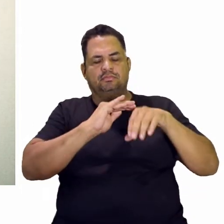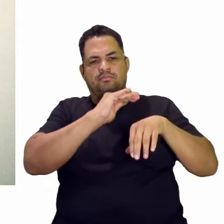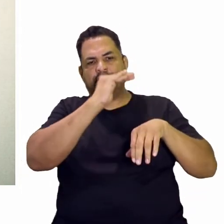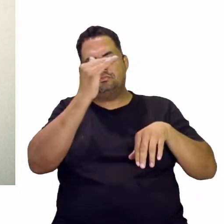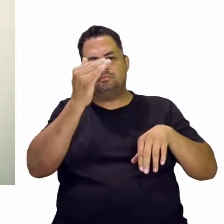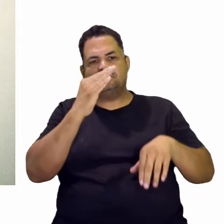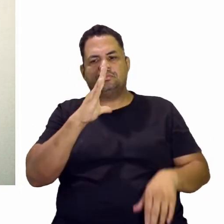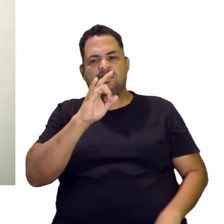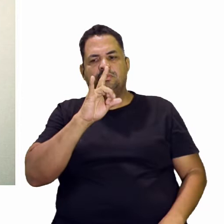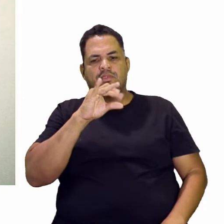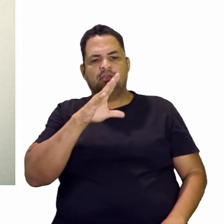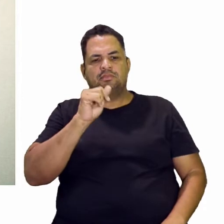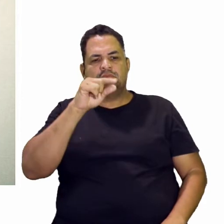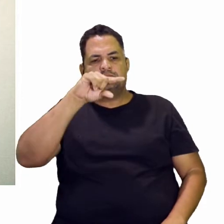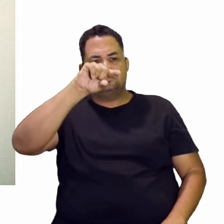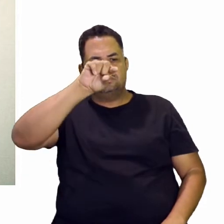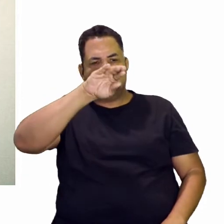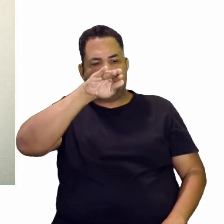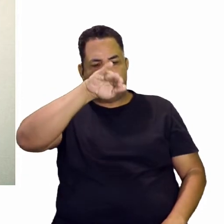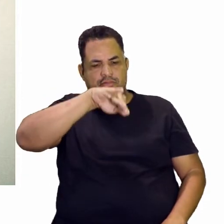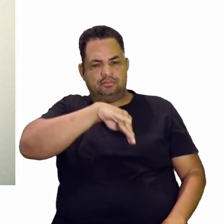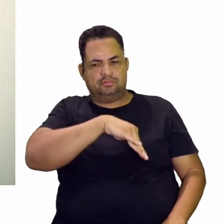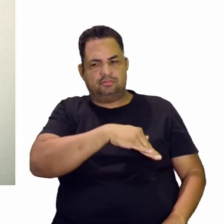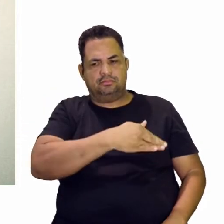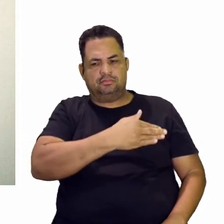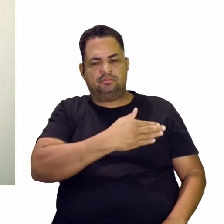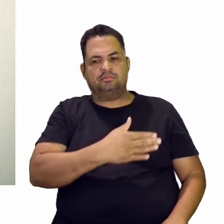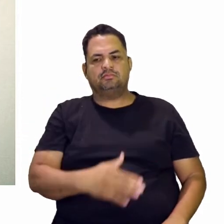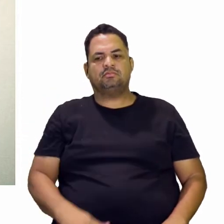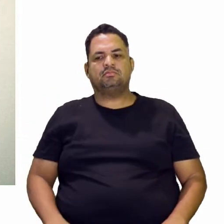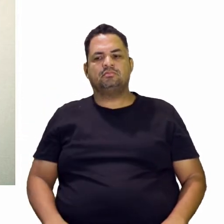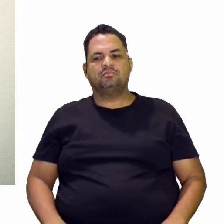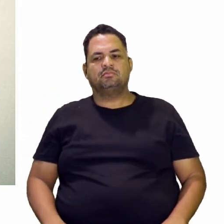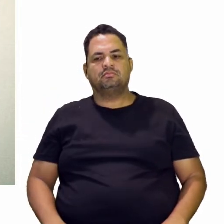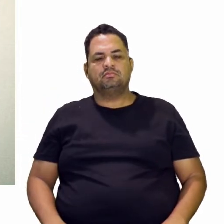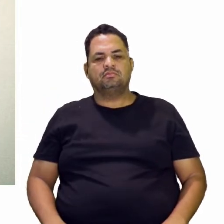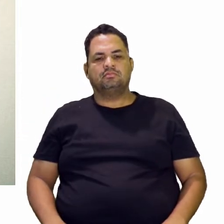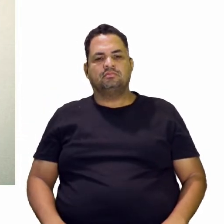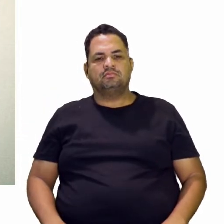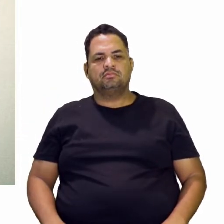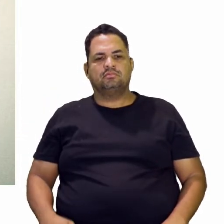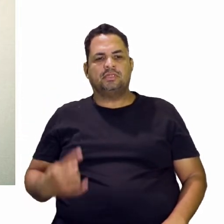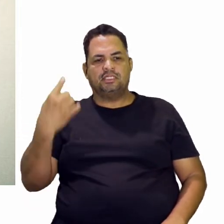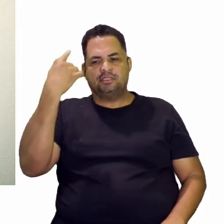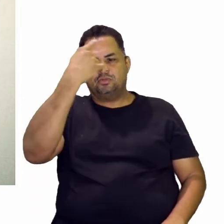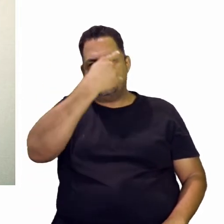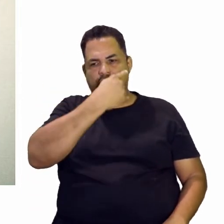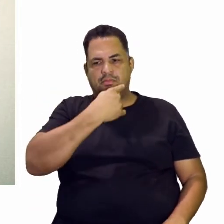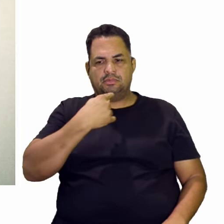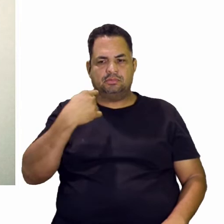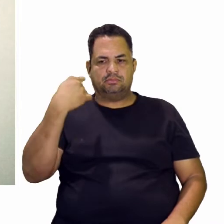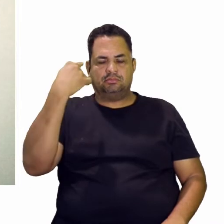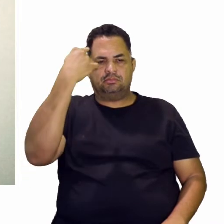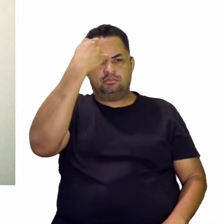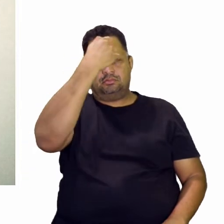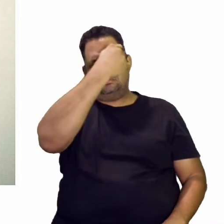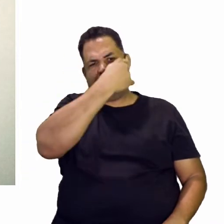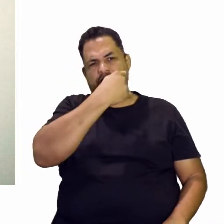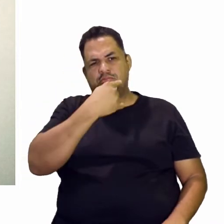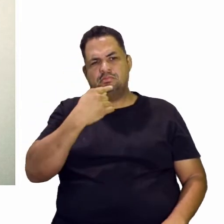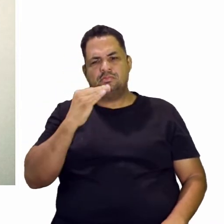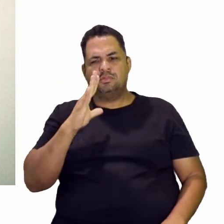como se fosse uma cauda, tá bom? Essa cabeça, eu vou colocar aqui, só para você